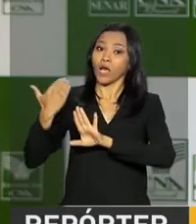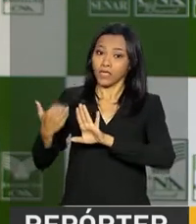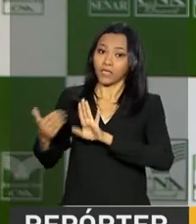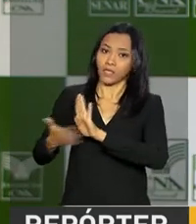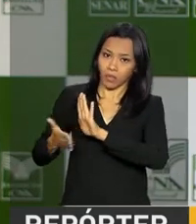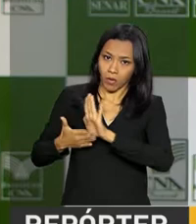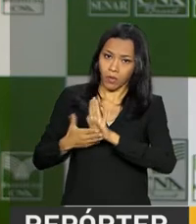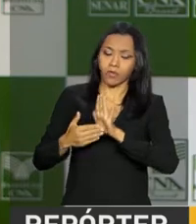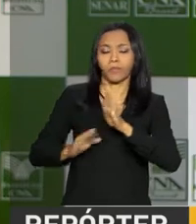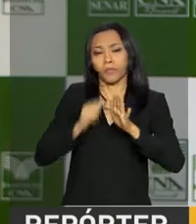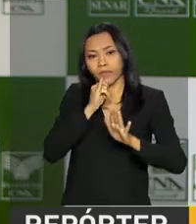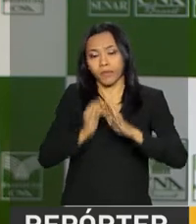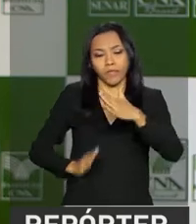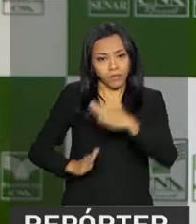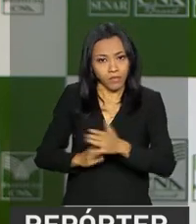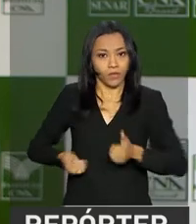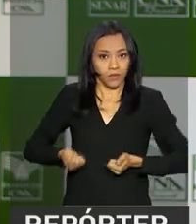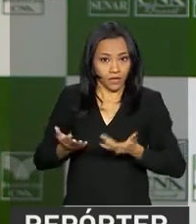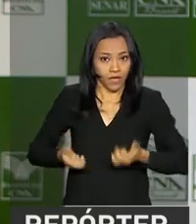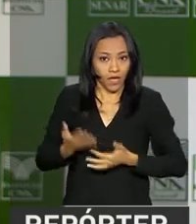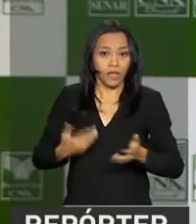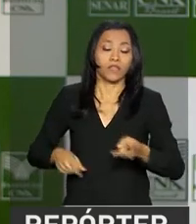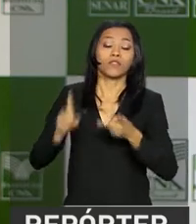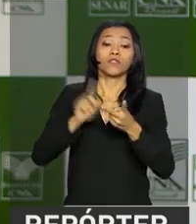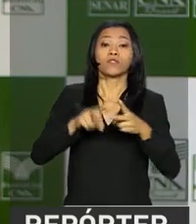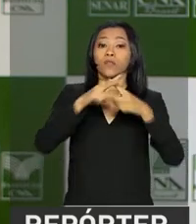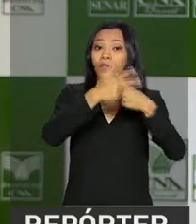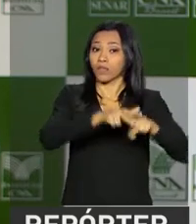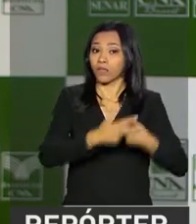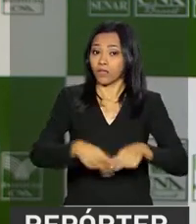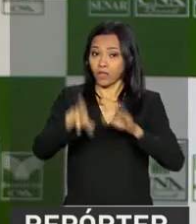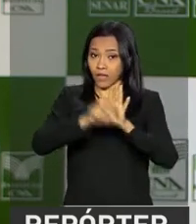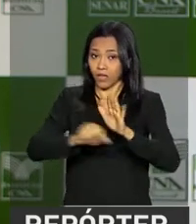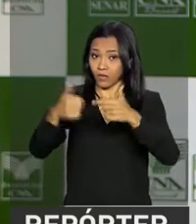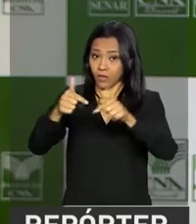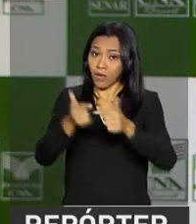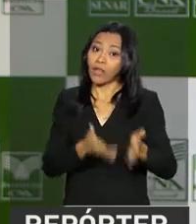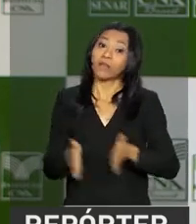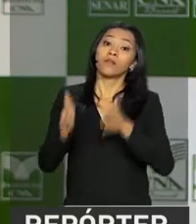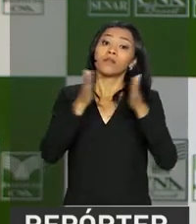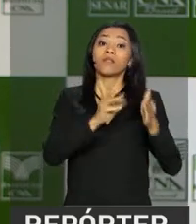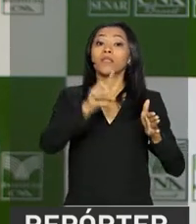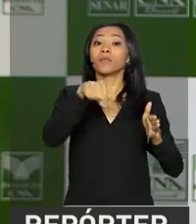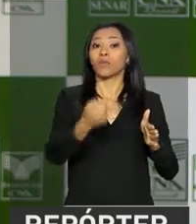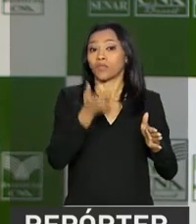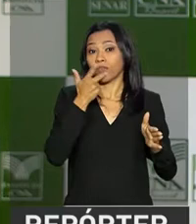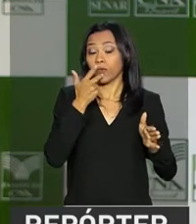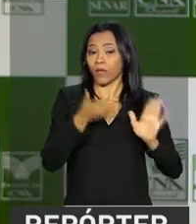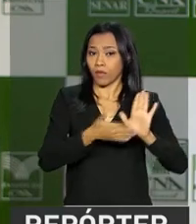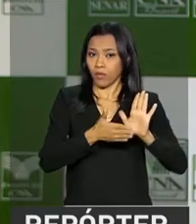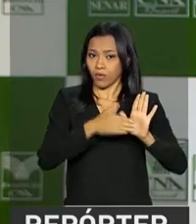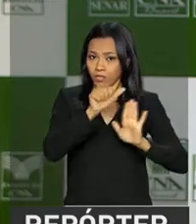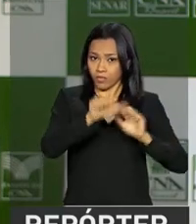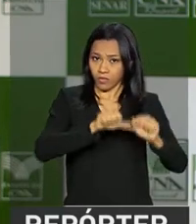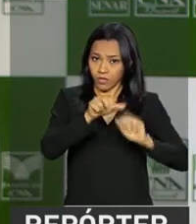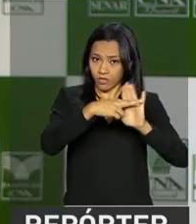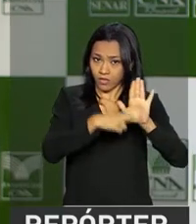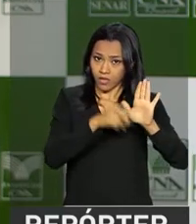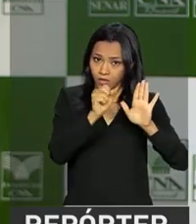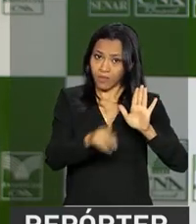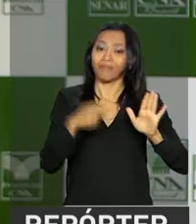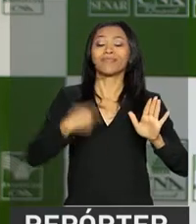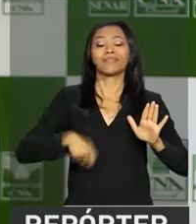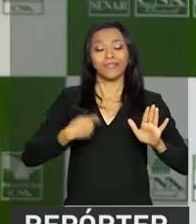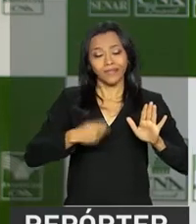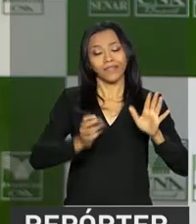dos gastos públicos e a modernização da lei trabalhista. Depois afirmou que a reforma da Previdência precisa